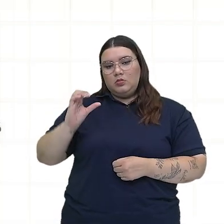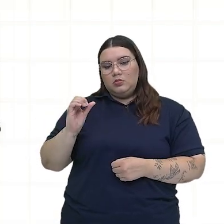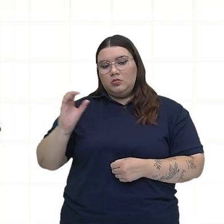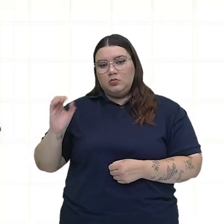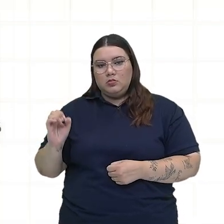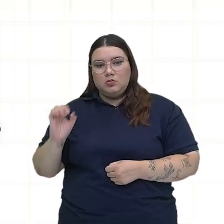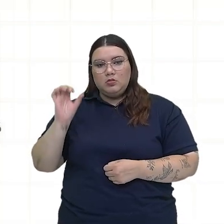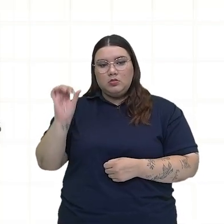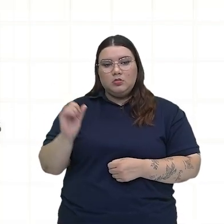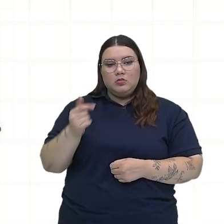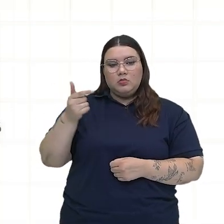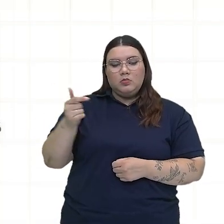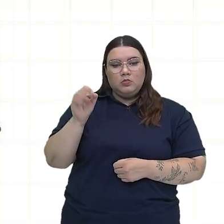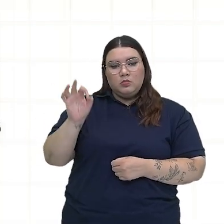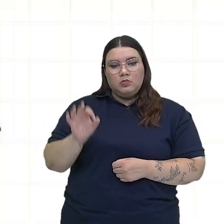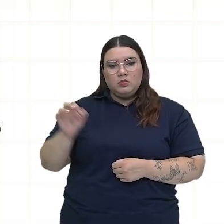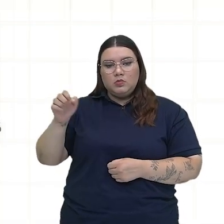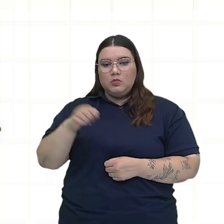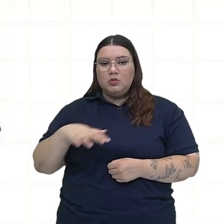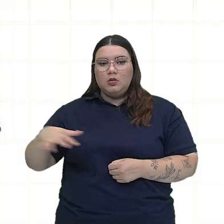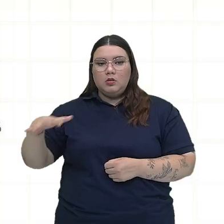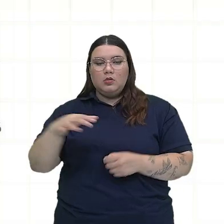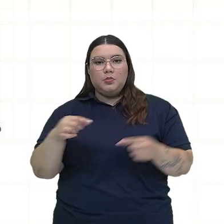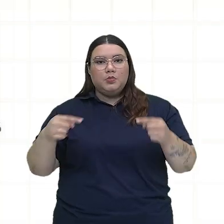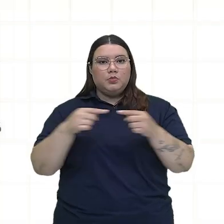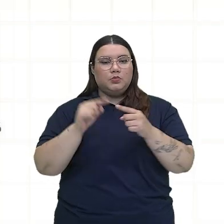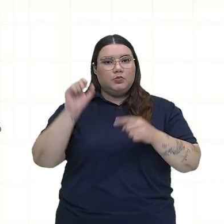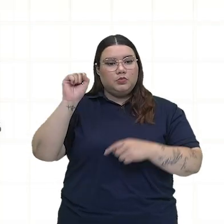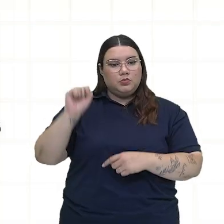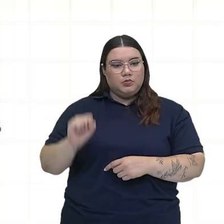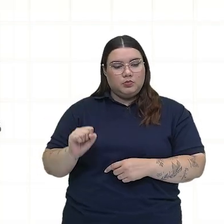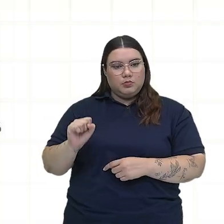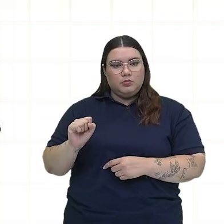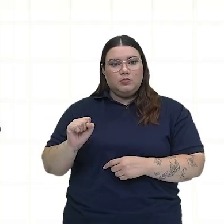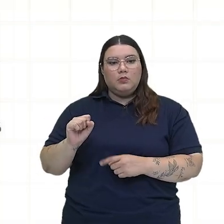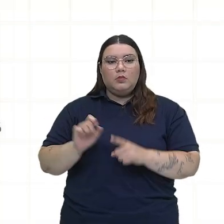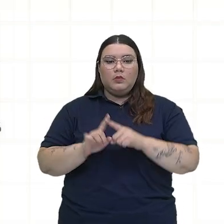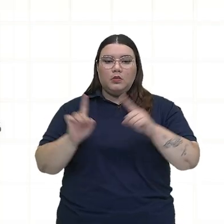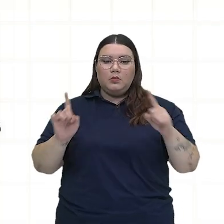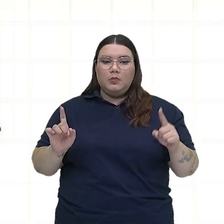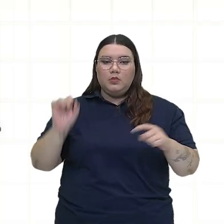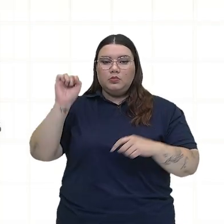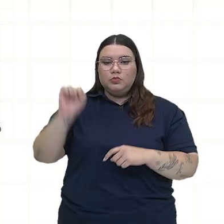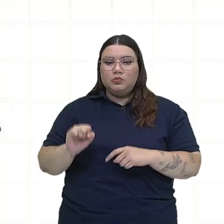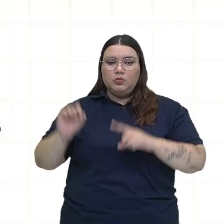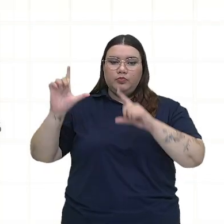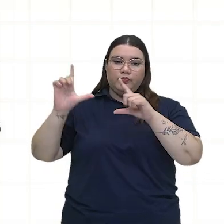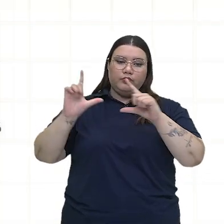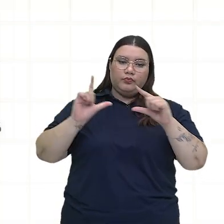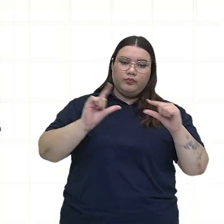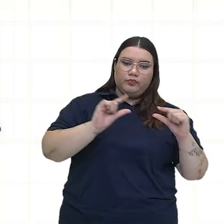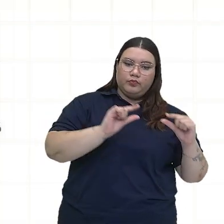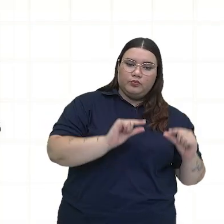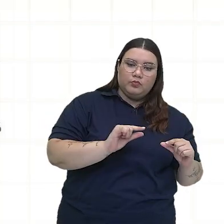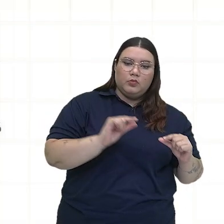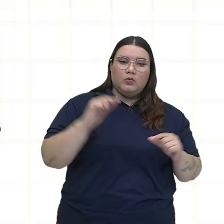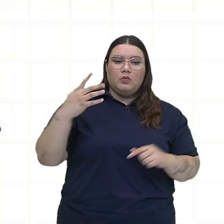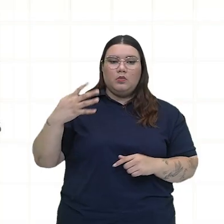que 62% dessas áreas estava na região sul, mas que a região sul foi diminuindo, olha só,